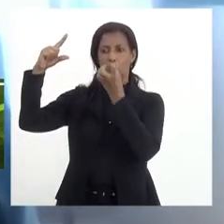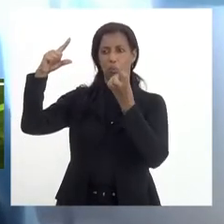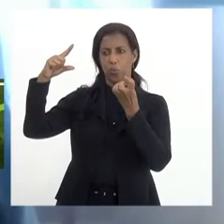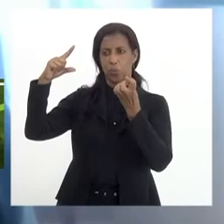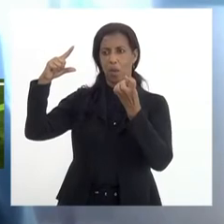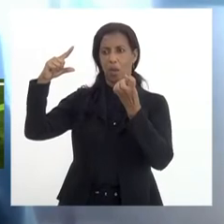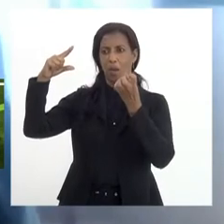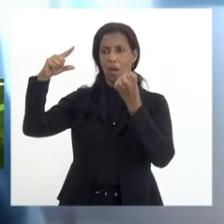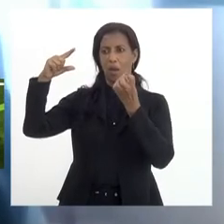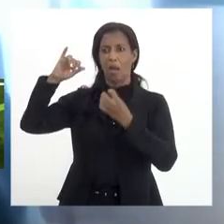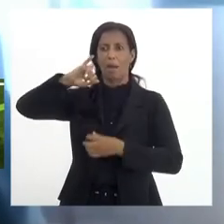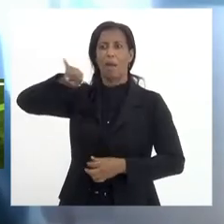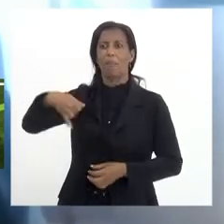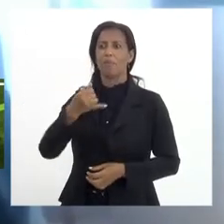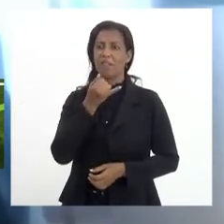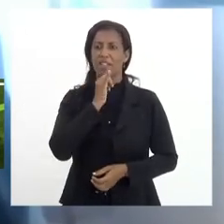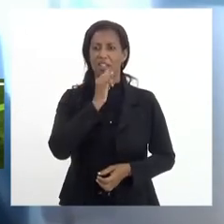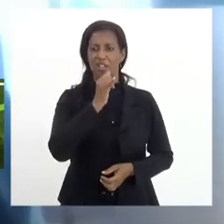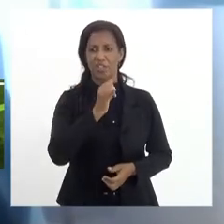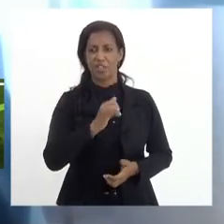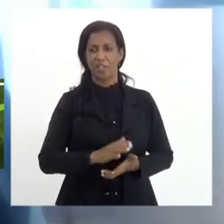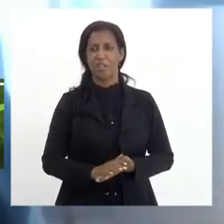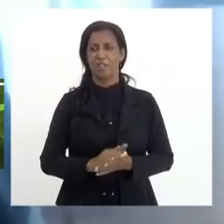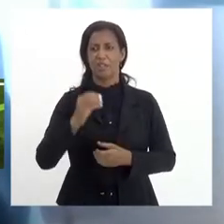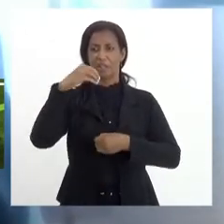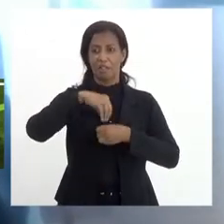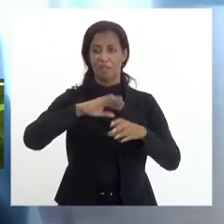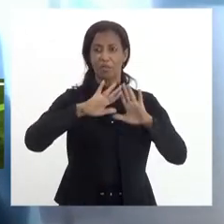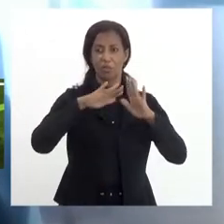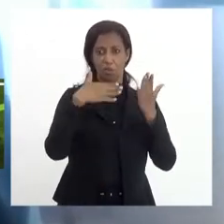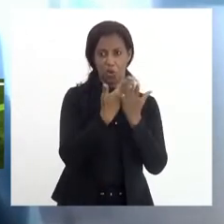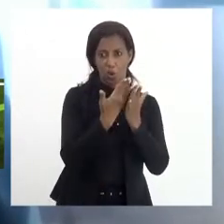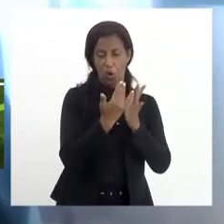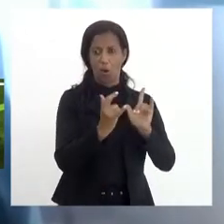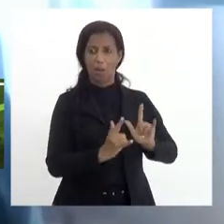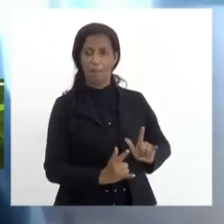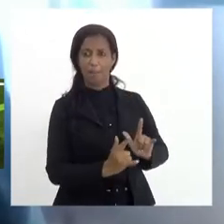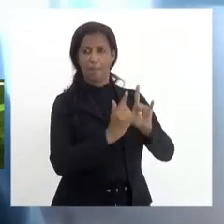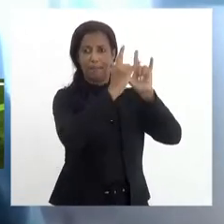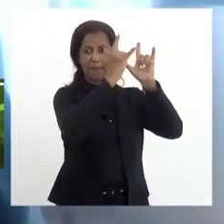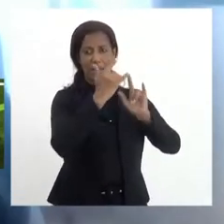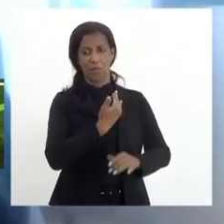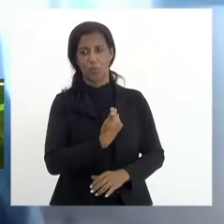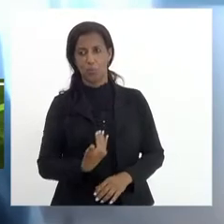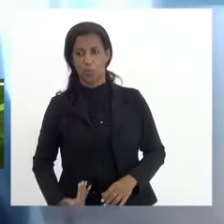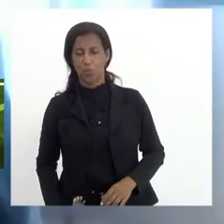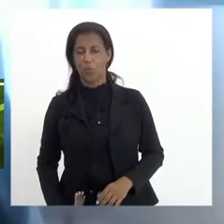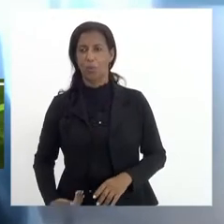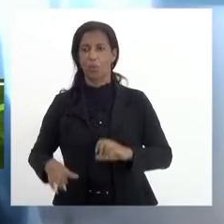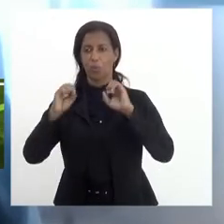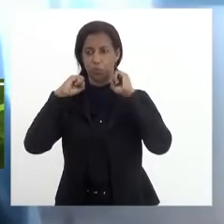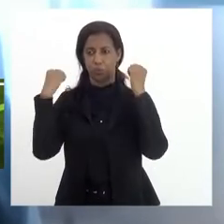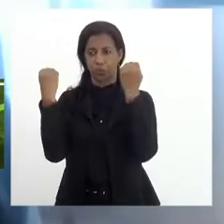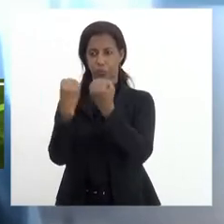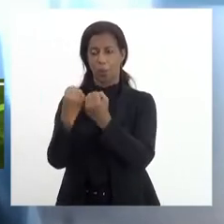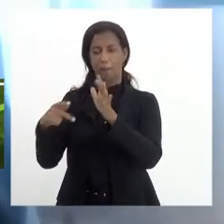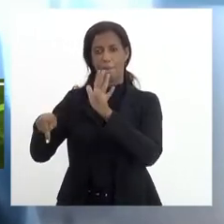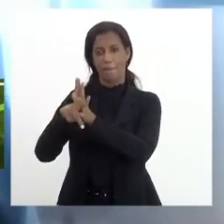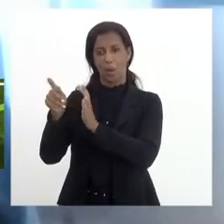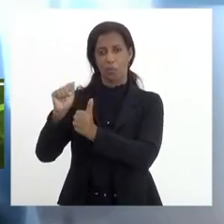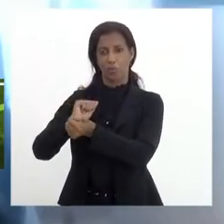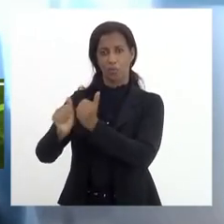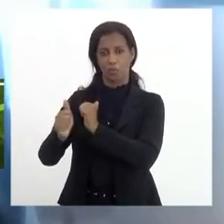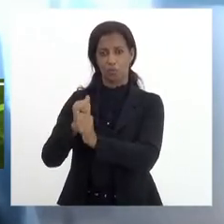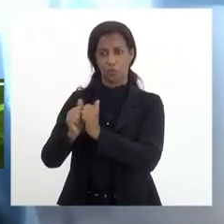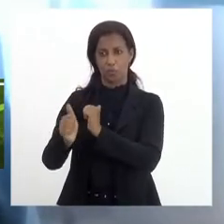painéis solares em escolas, prédios públicos e estádios de futebol. Então,